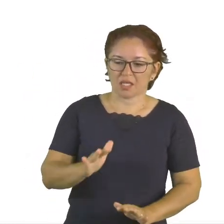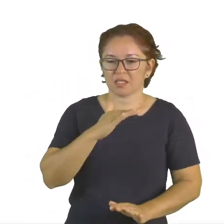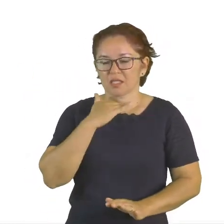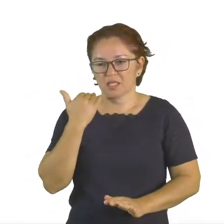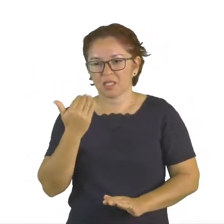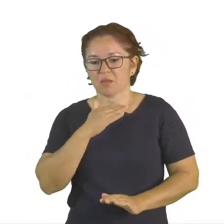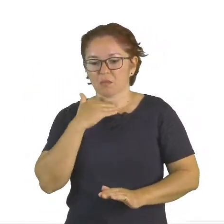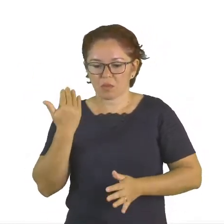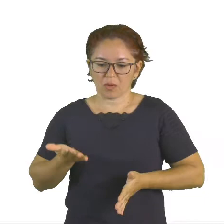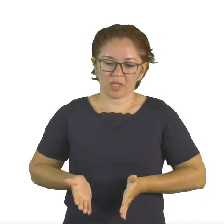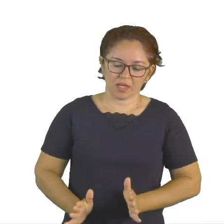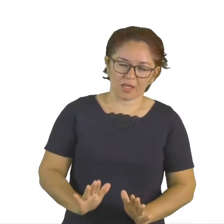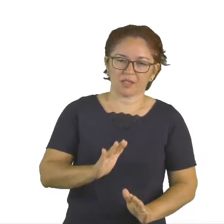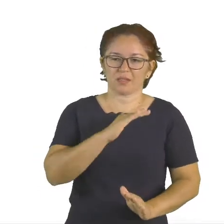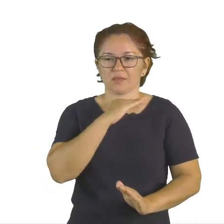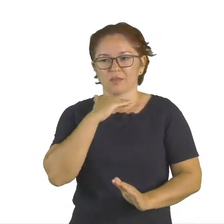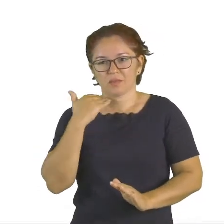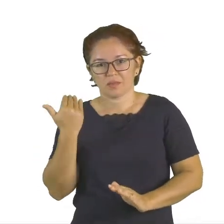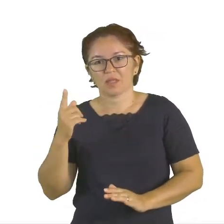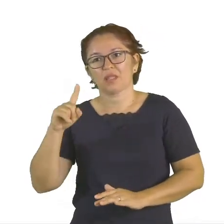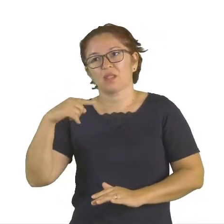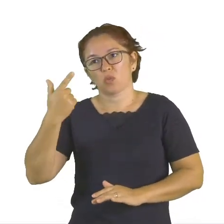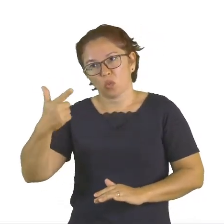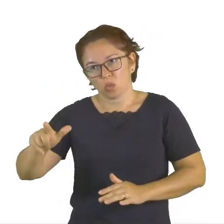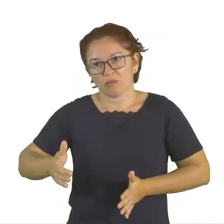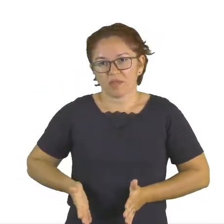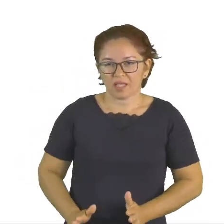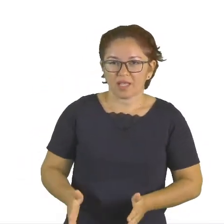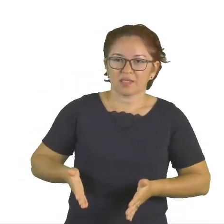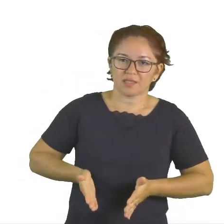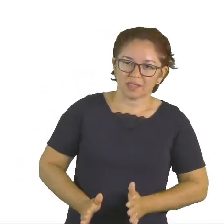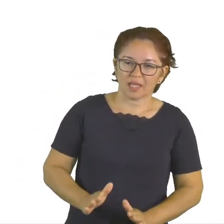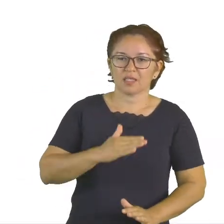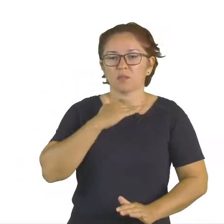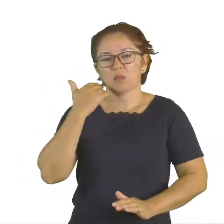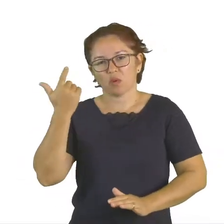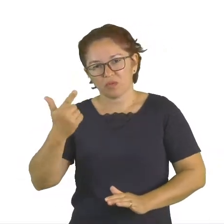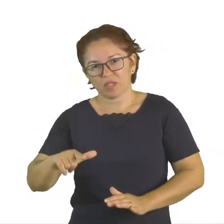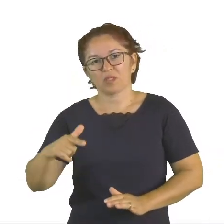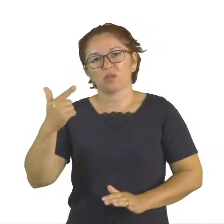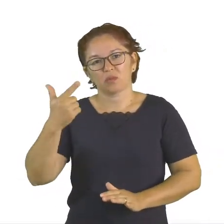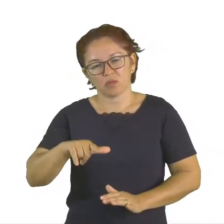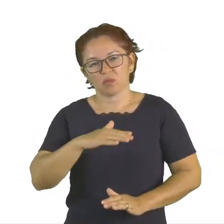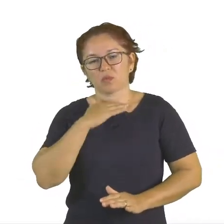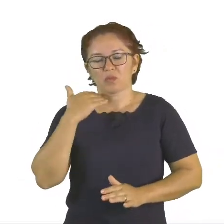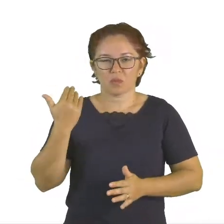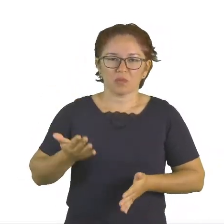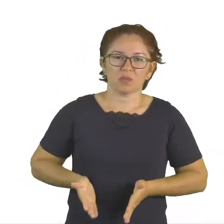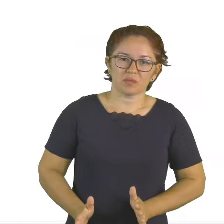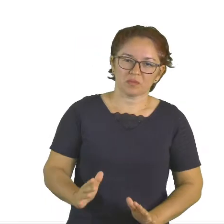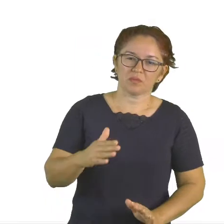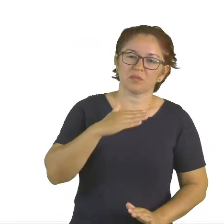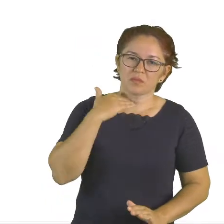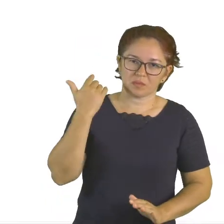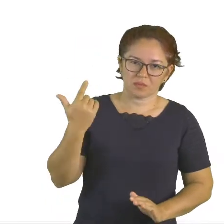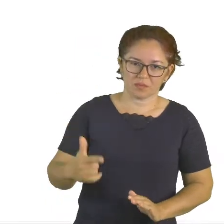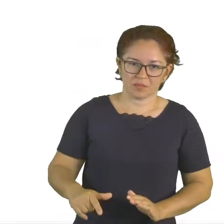morre, nasce, morre. Renasce, remorre, renasce, remorre, renasce, remorre.